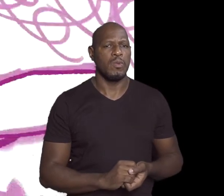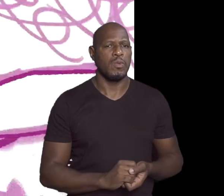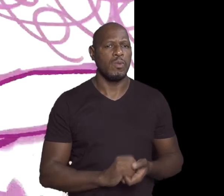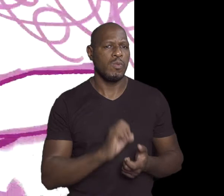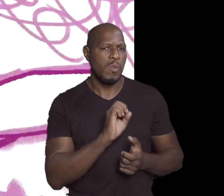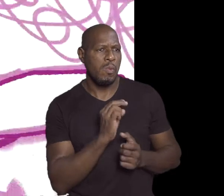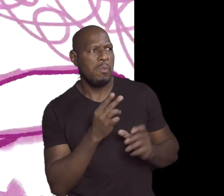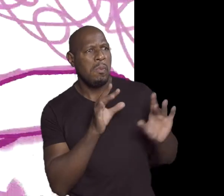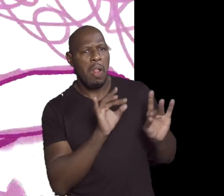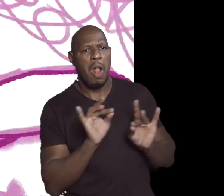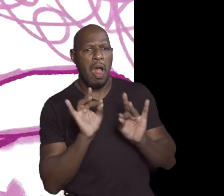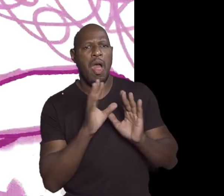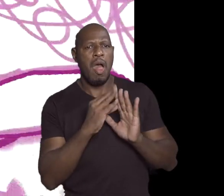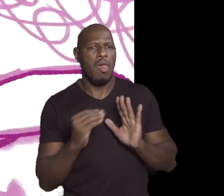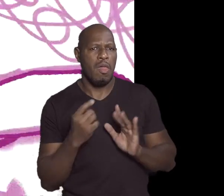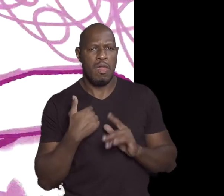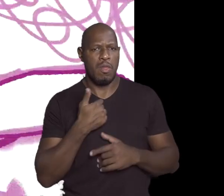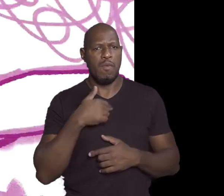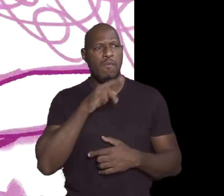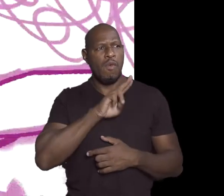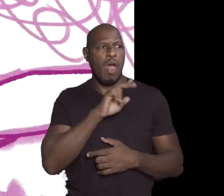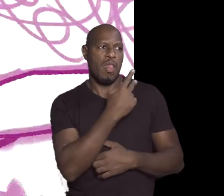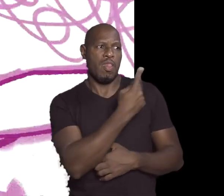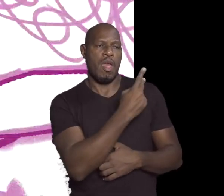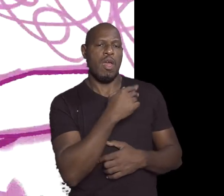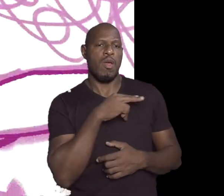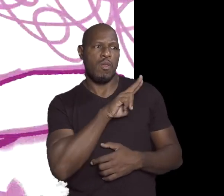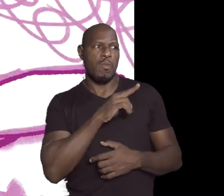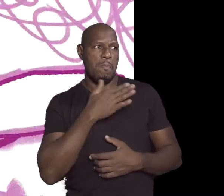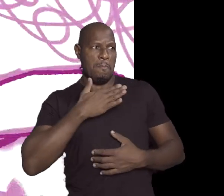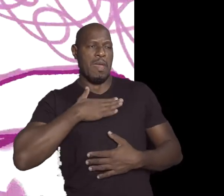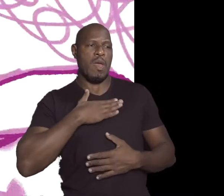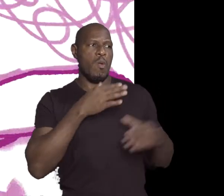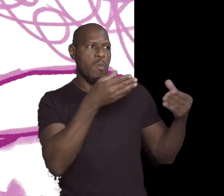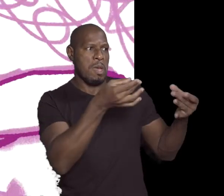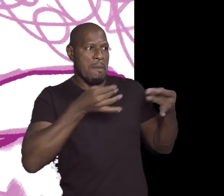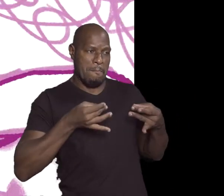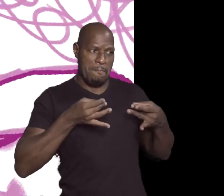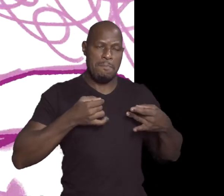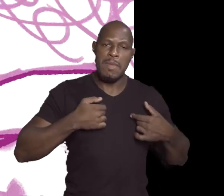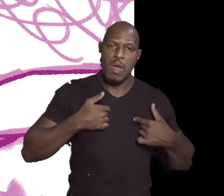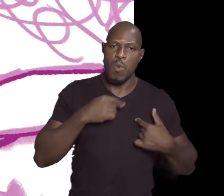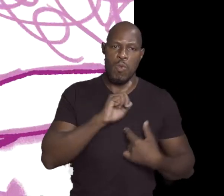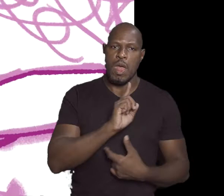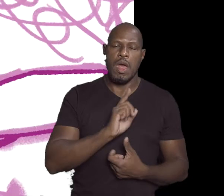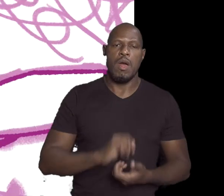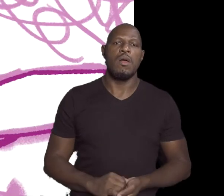plágio. Não vou usar um desenho dele como se fosse meu,